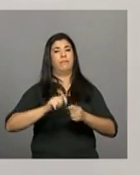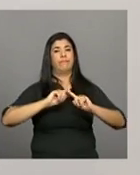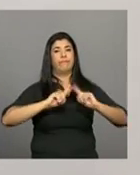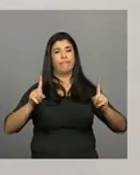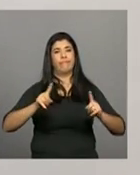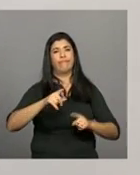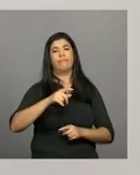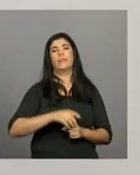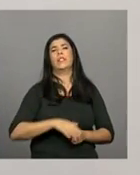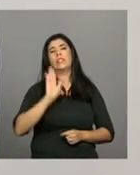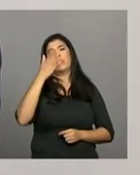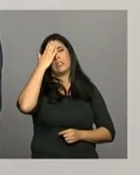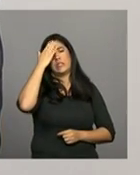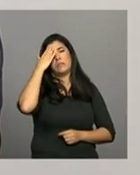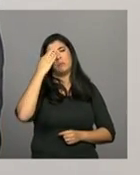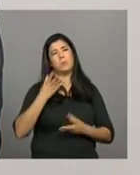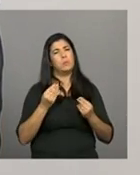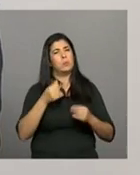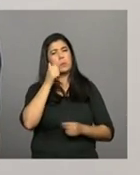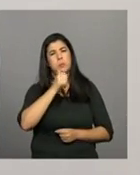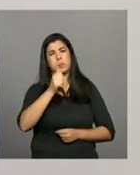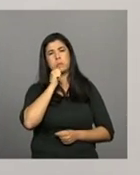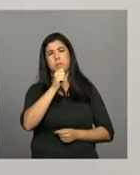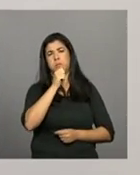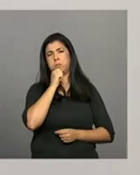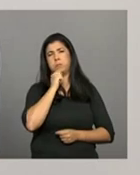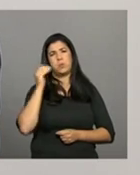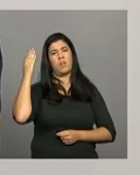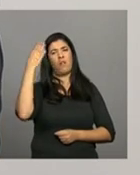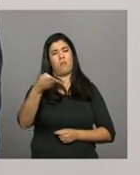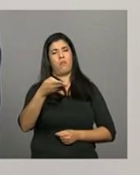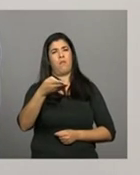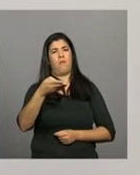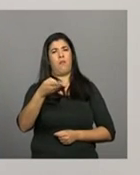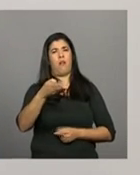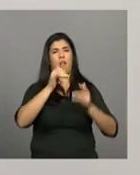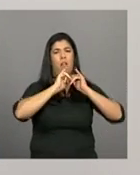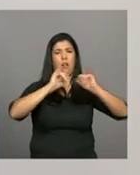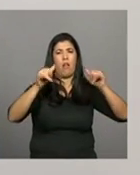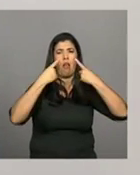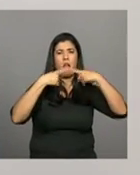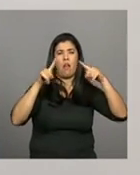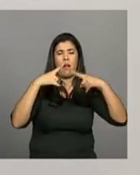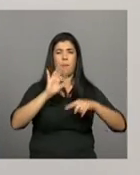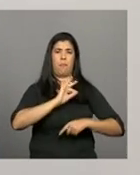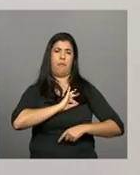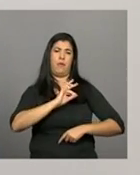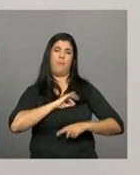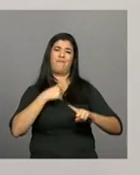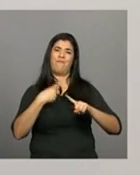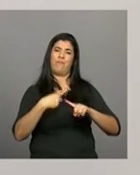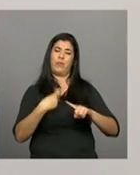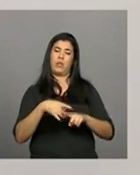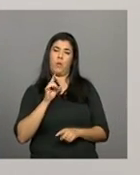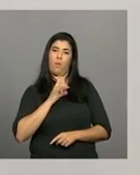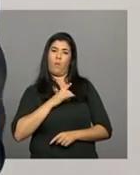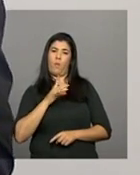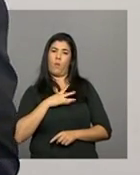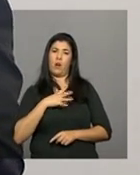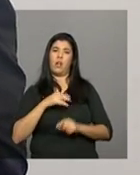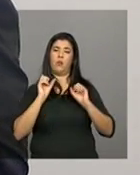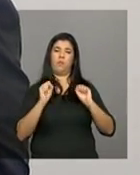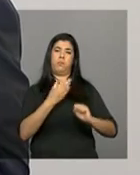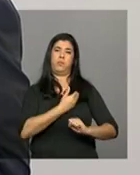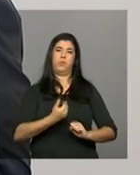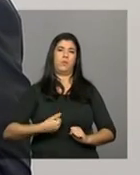das mulheres ainda não denuncia o agressor por entender que o poder público não tem condições de protegê-la.